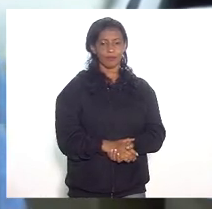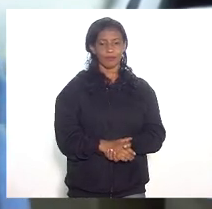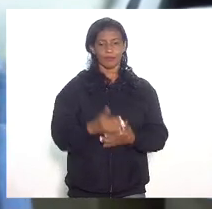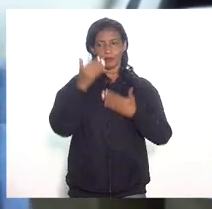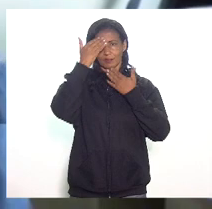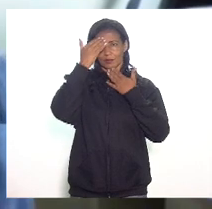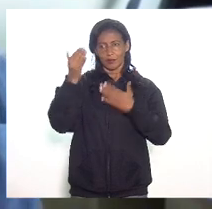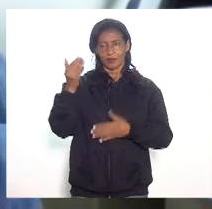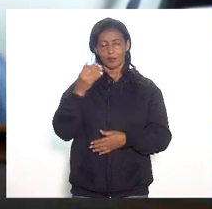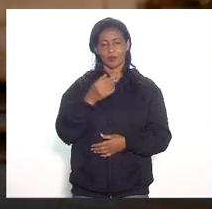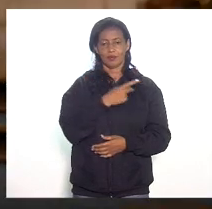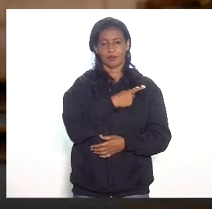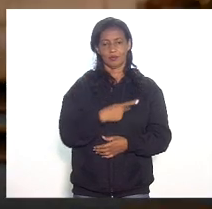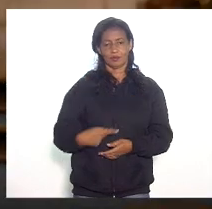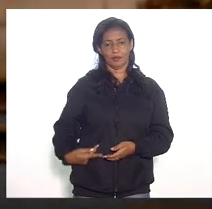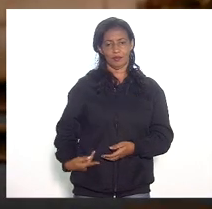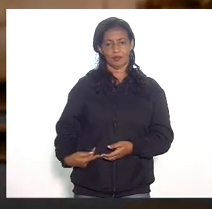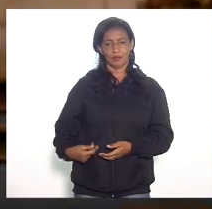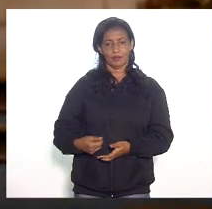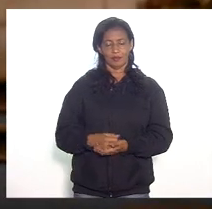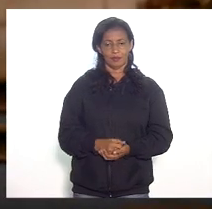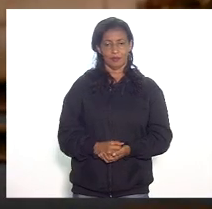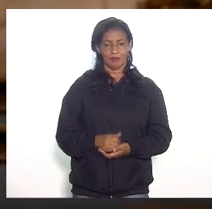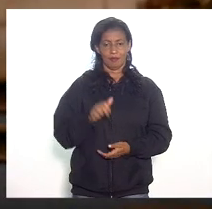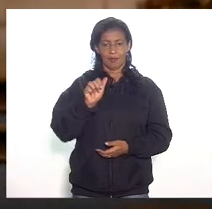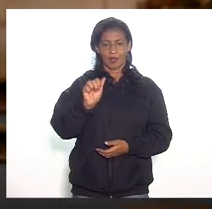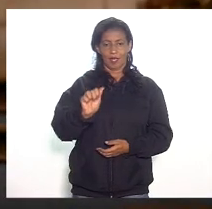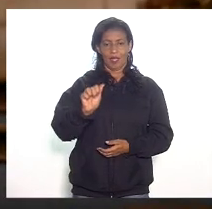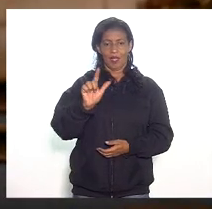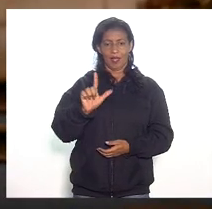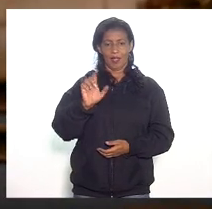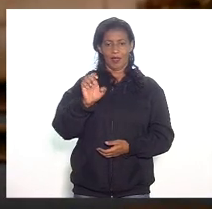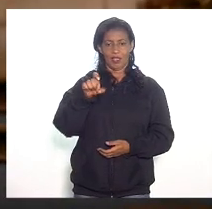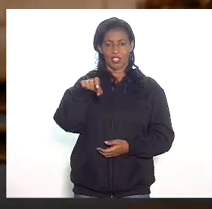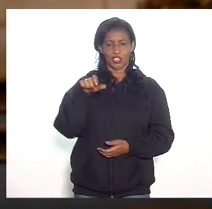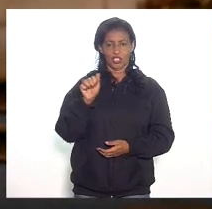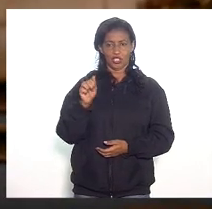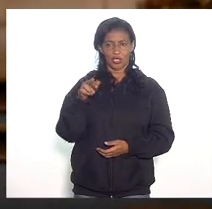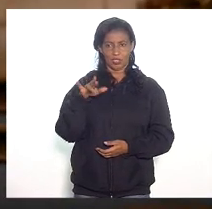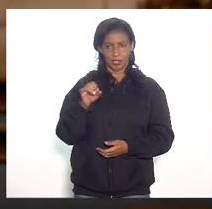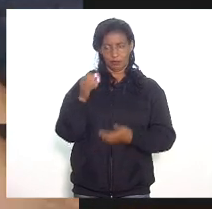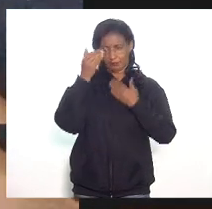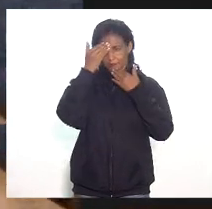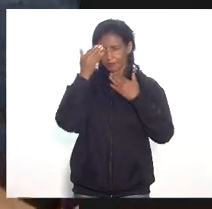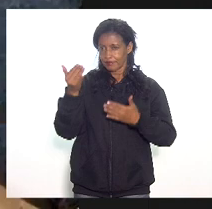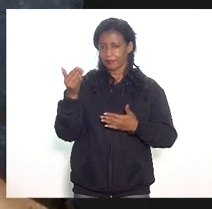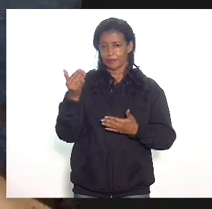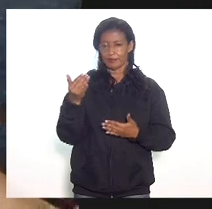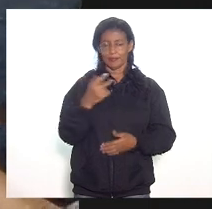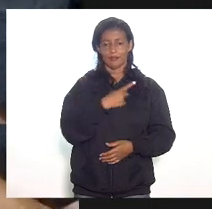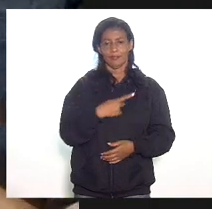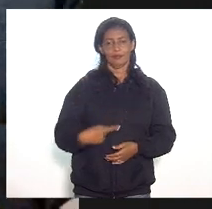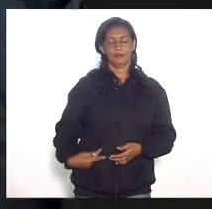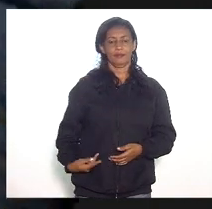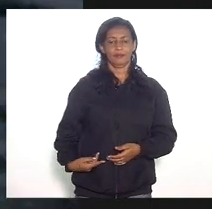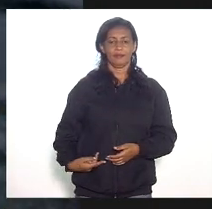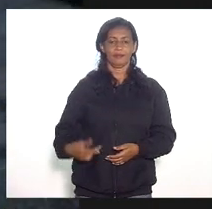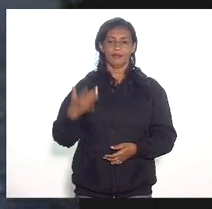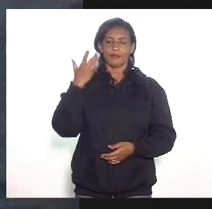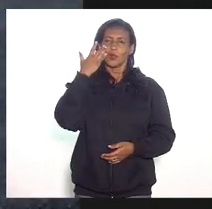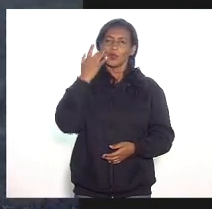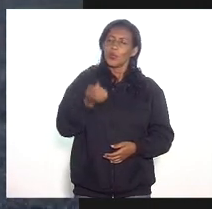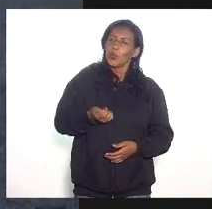obrigado, presidente. Deputado Alexandre Freitas. Obrigado, presidente. Presidente, acho que quase toda